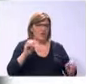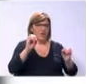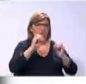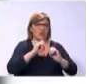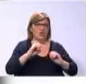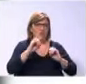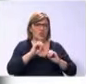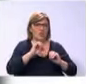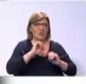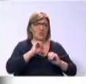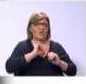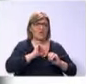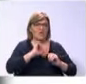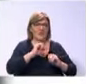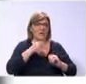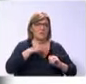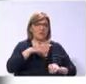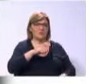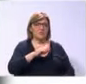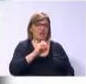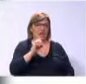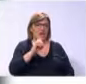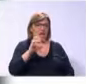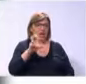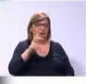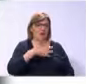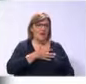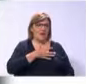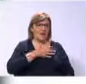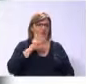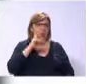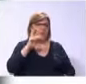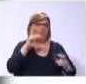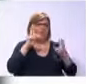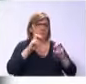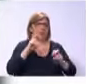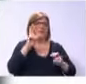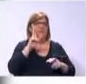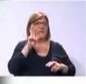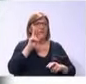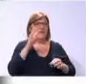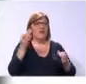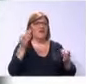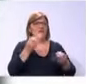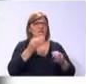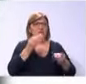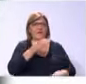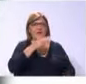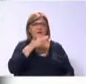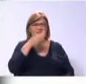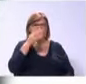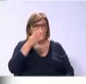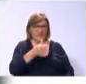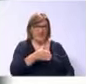de comunicação social nem mesmo recorda fazendo aquilo que é o denominado falou ou seja ver efetivamente o que é que eu disse as